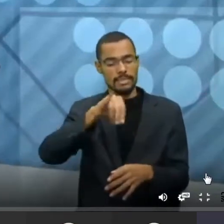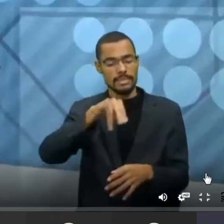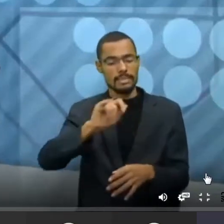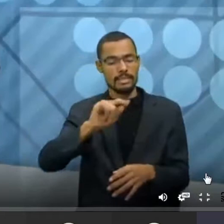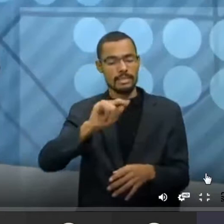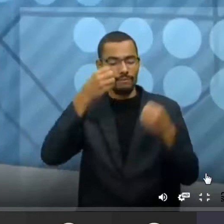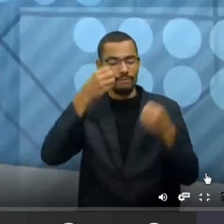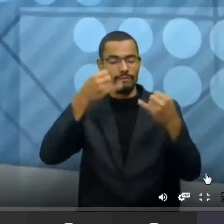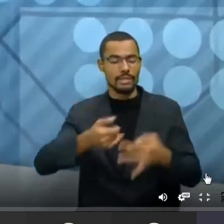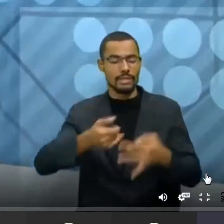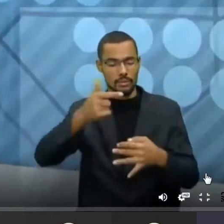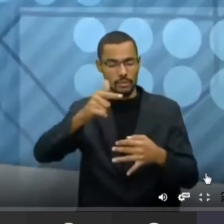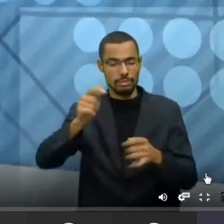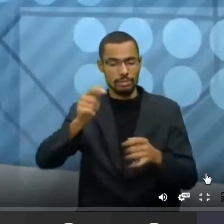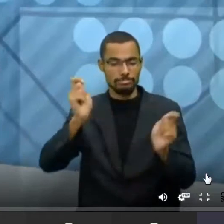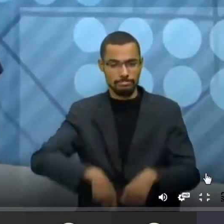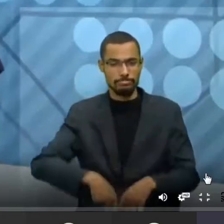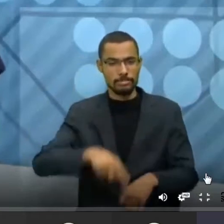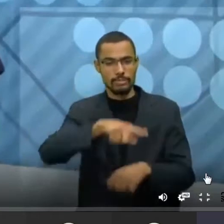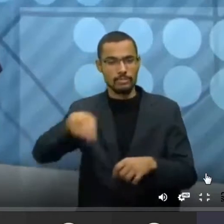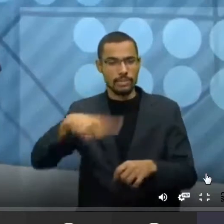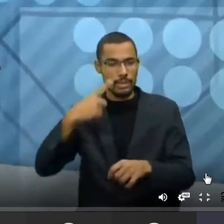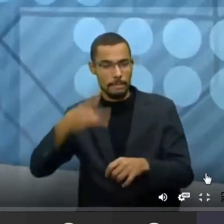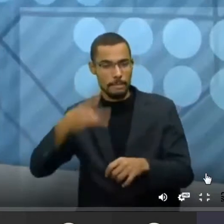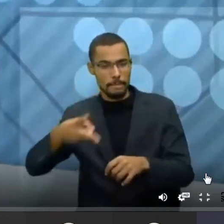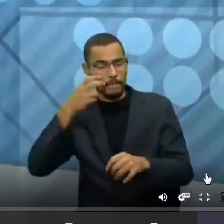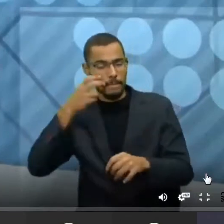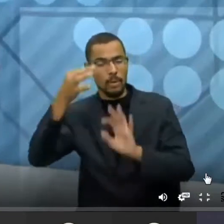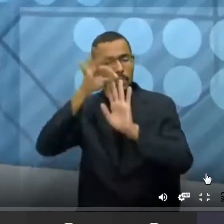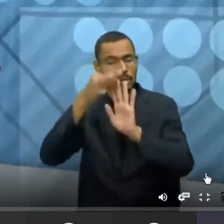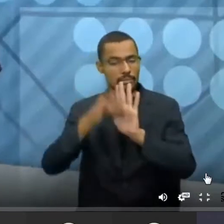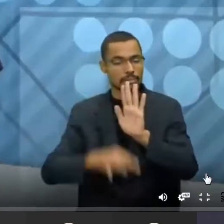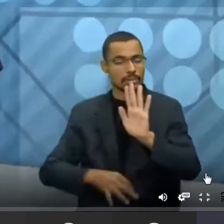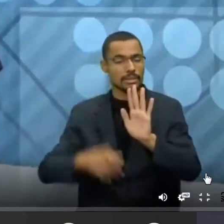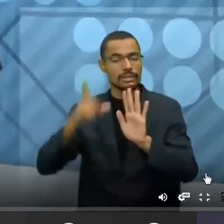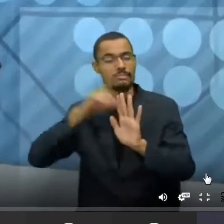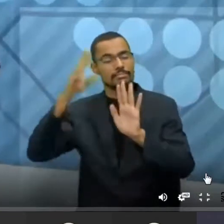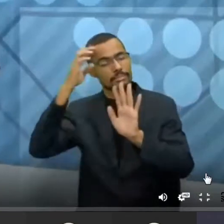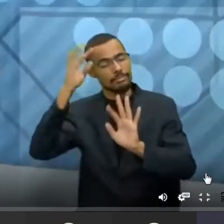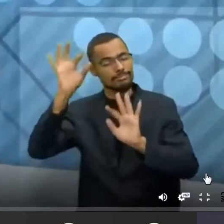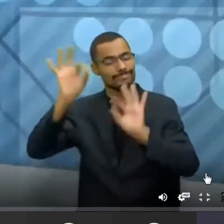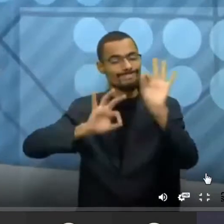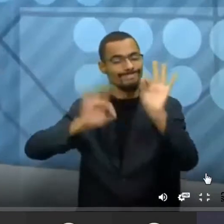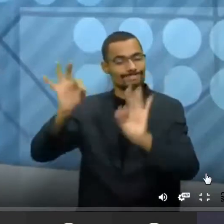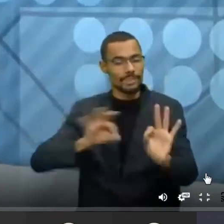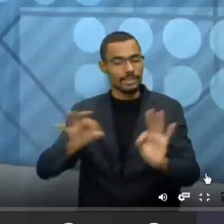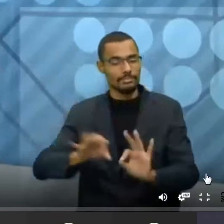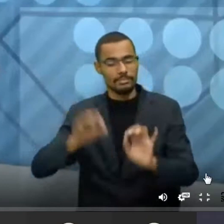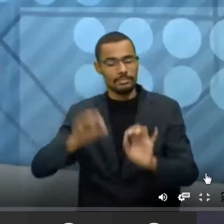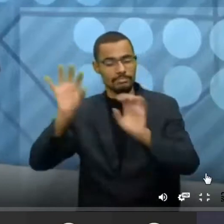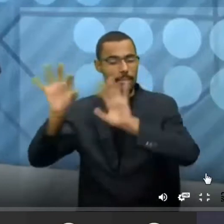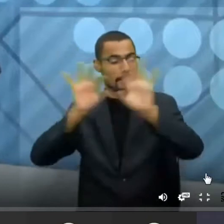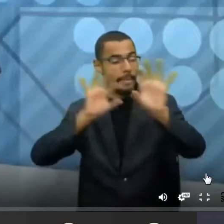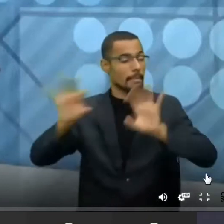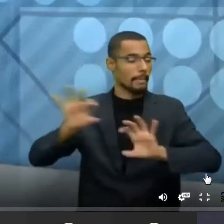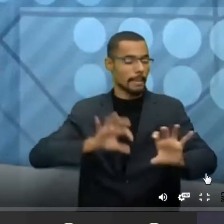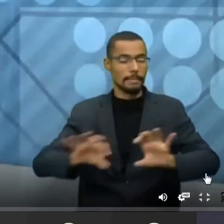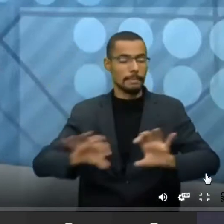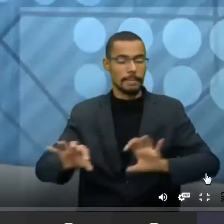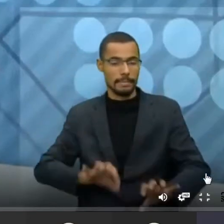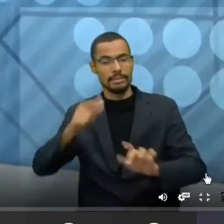sobre isso na parte anatômica. Então, vocês vão ver essas estruturas e vão esquematizar, então,